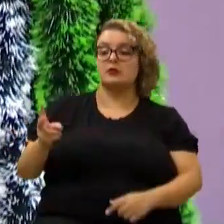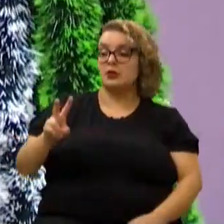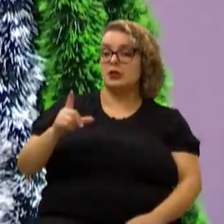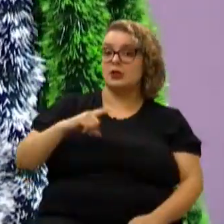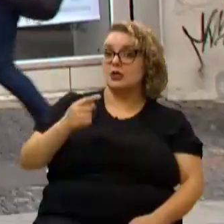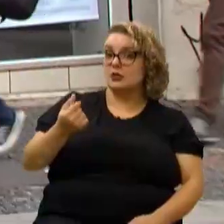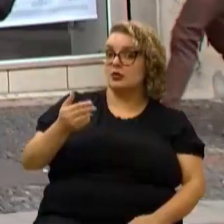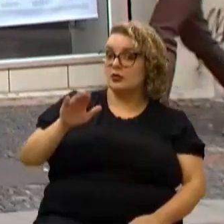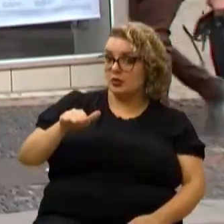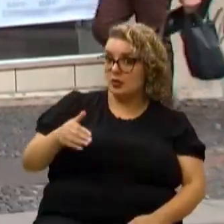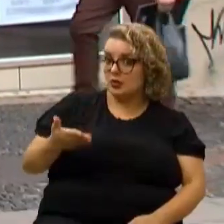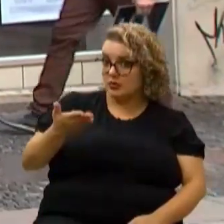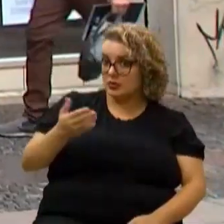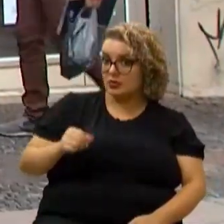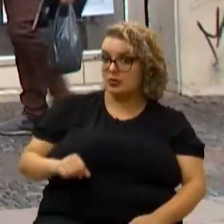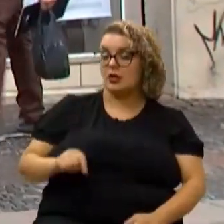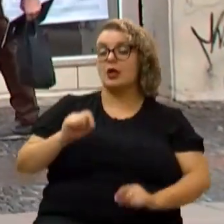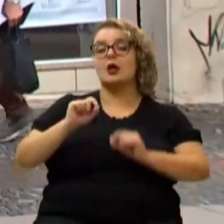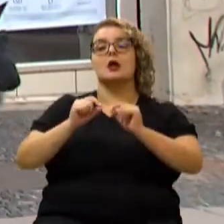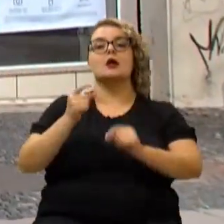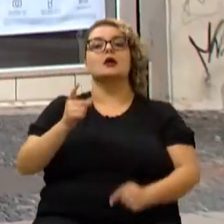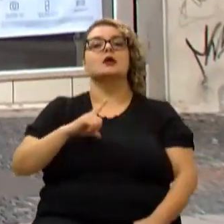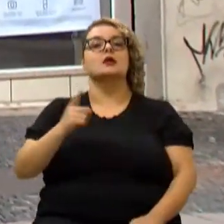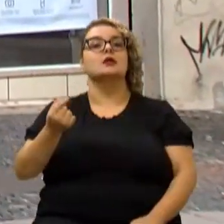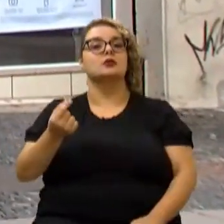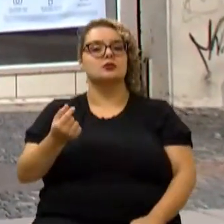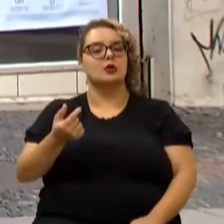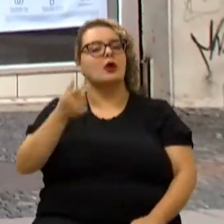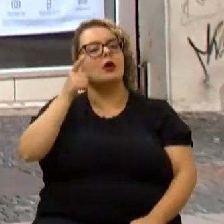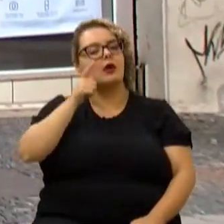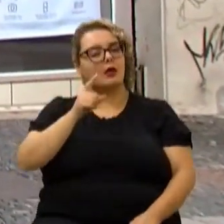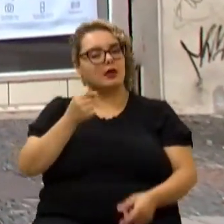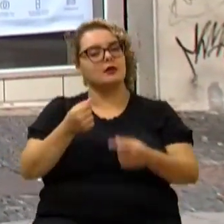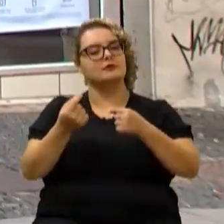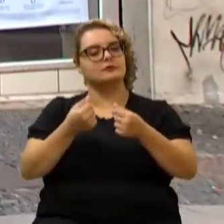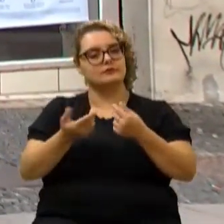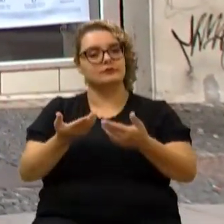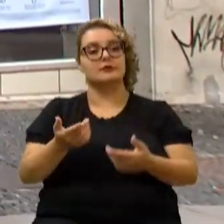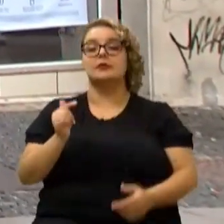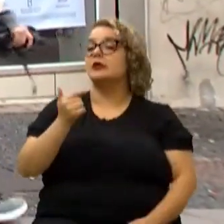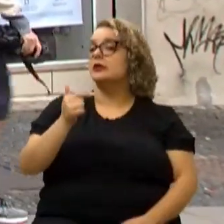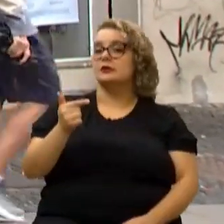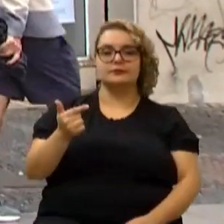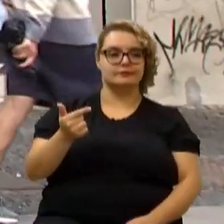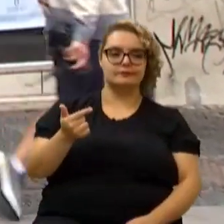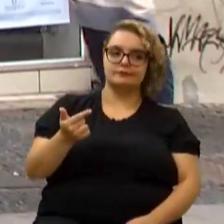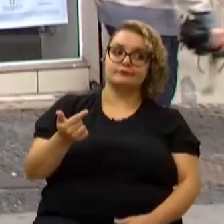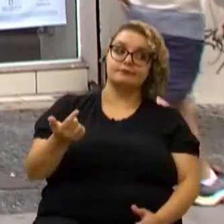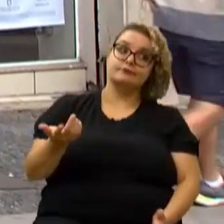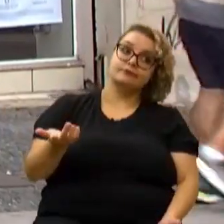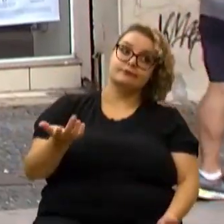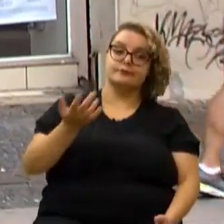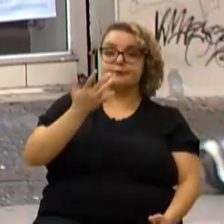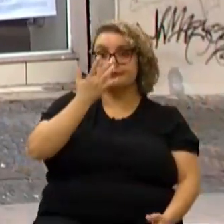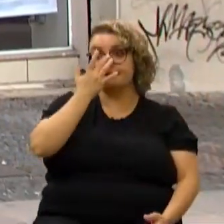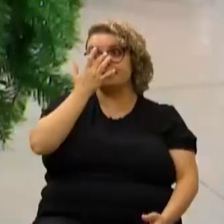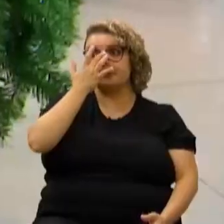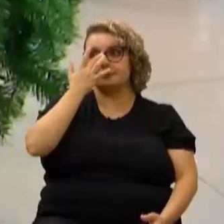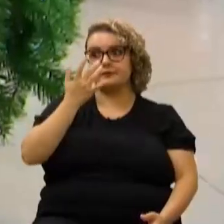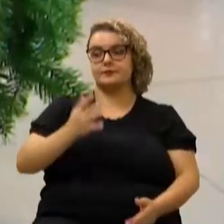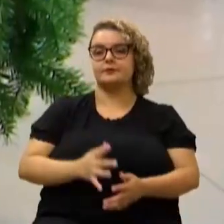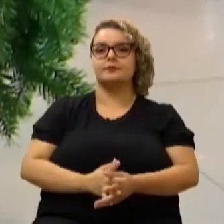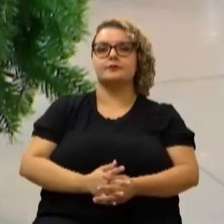dois produtos, eu tenho um descontinho aqui com você. Quem tem o dinheiro na mão consegue negociar. E quem não tem, em